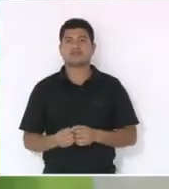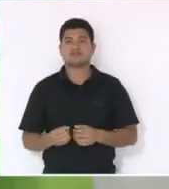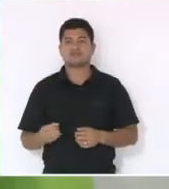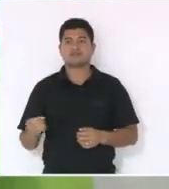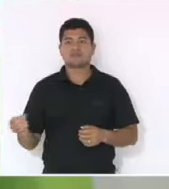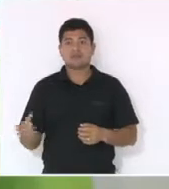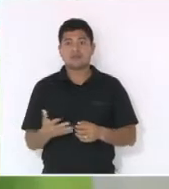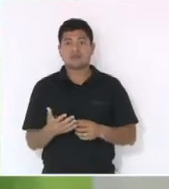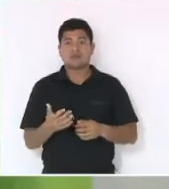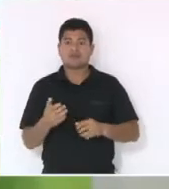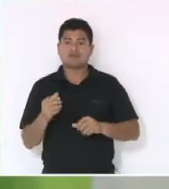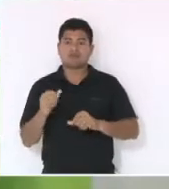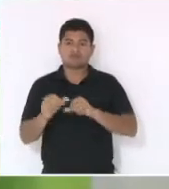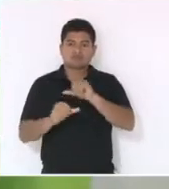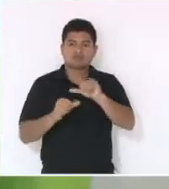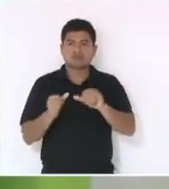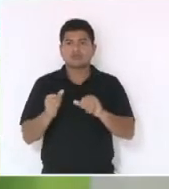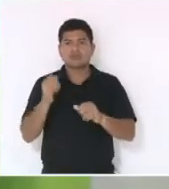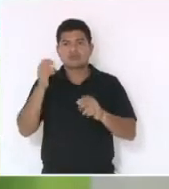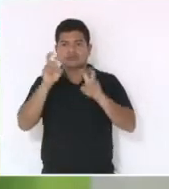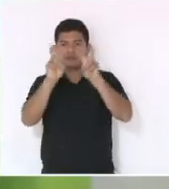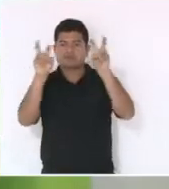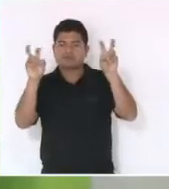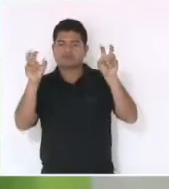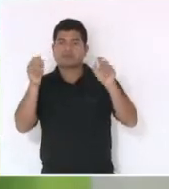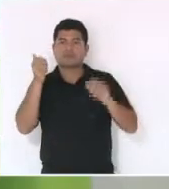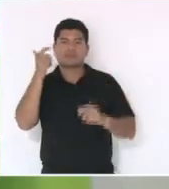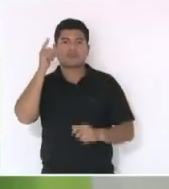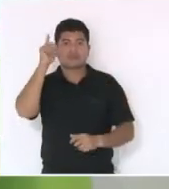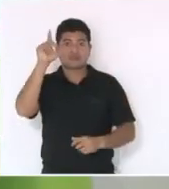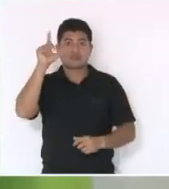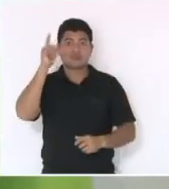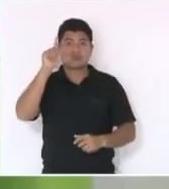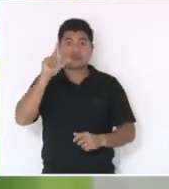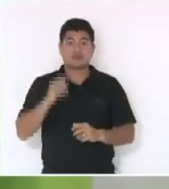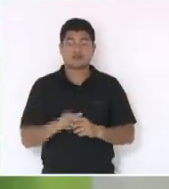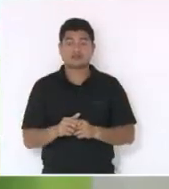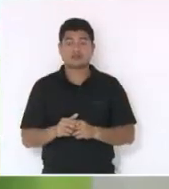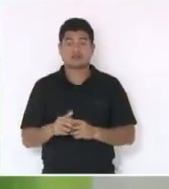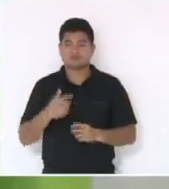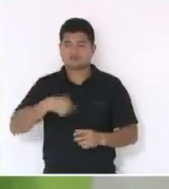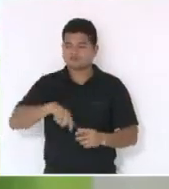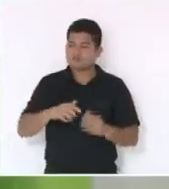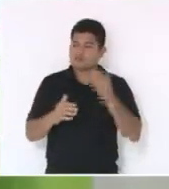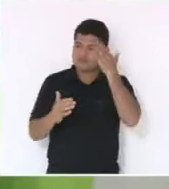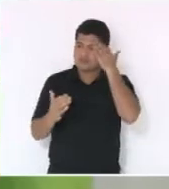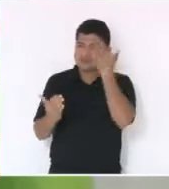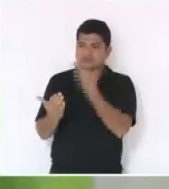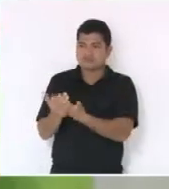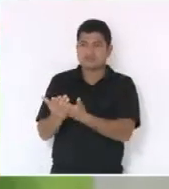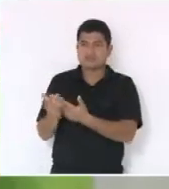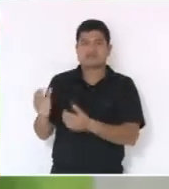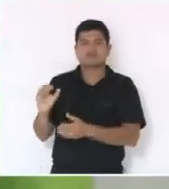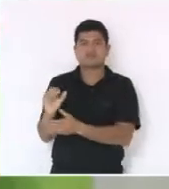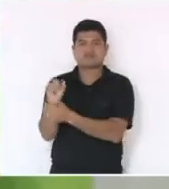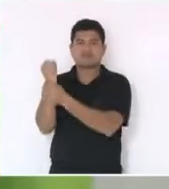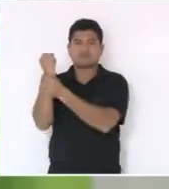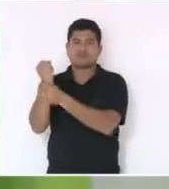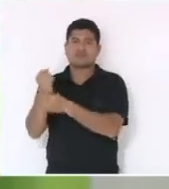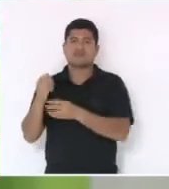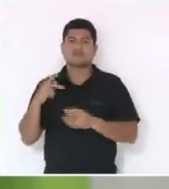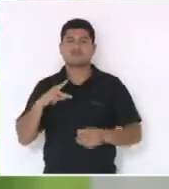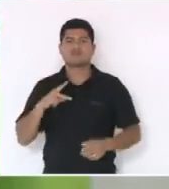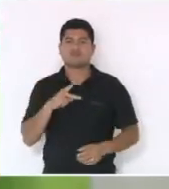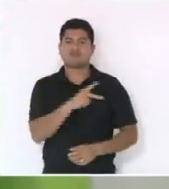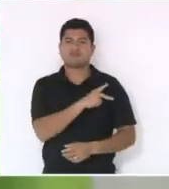de agir, fazendo com que cada vez confiemos mais na segurança pública. Queria